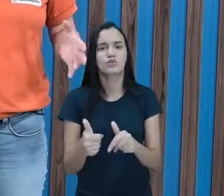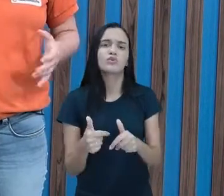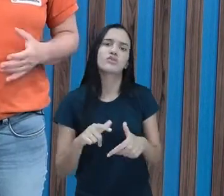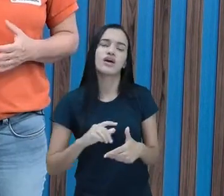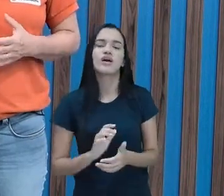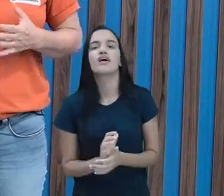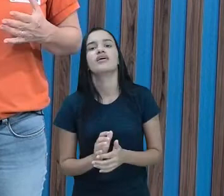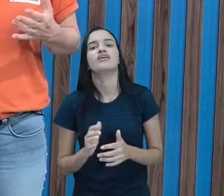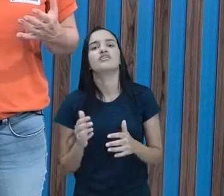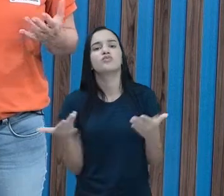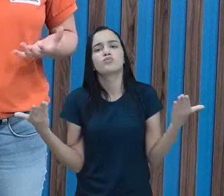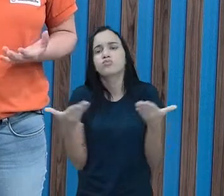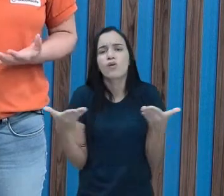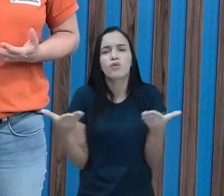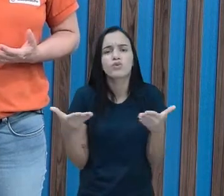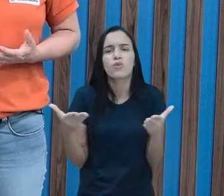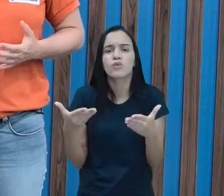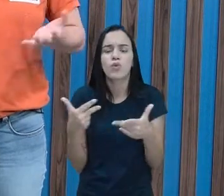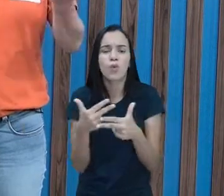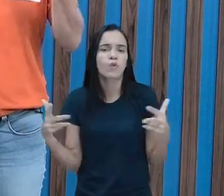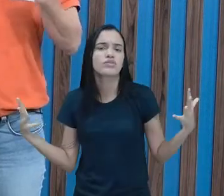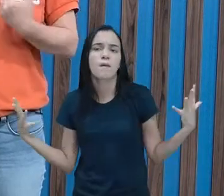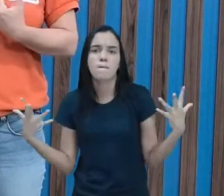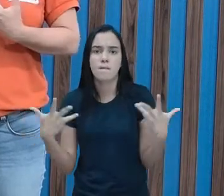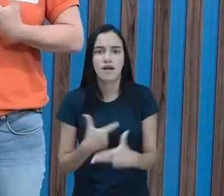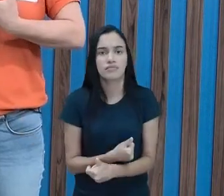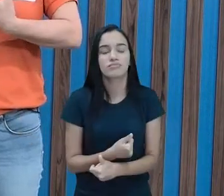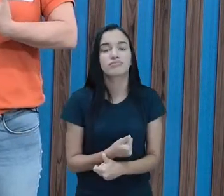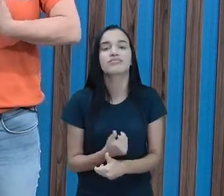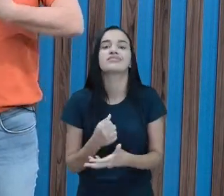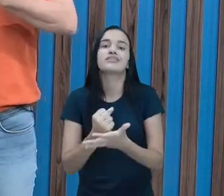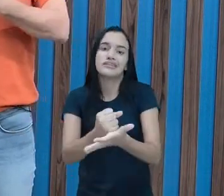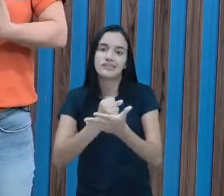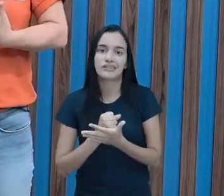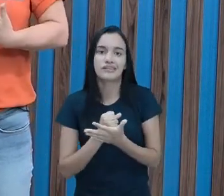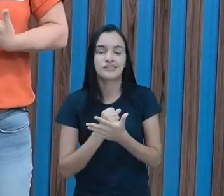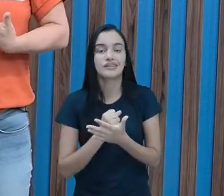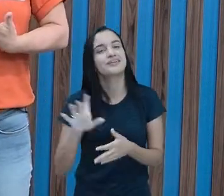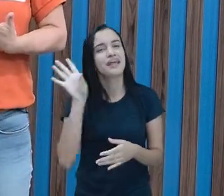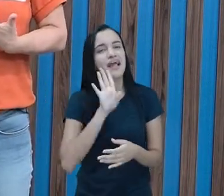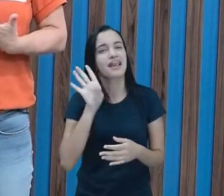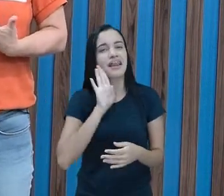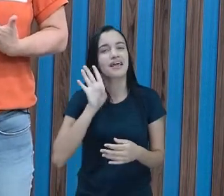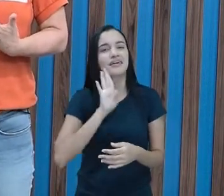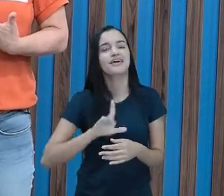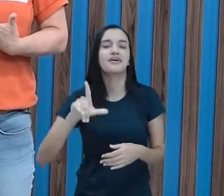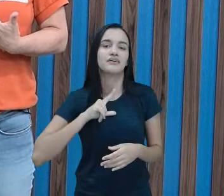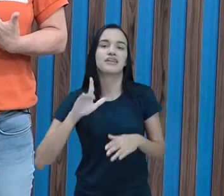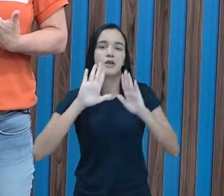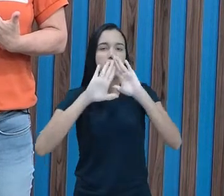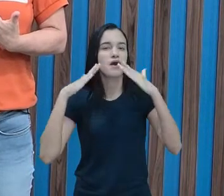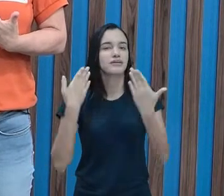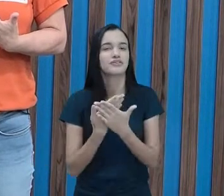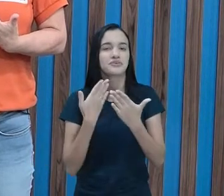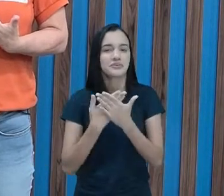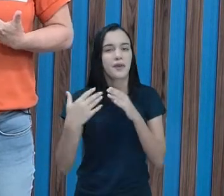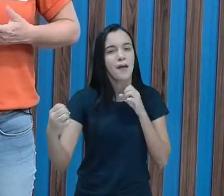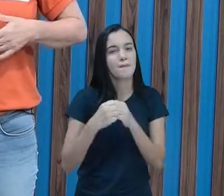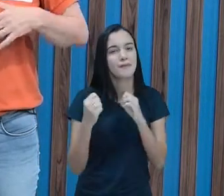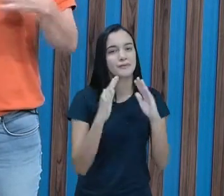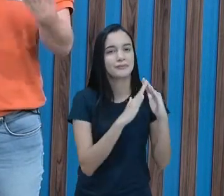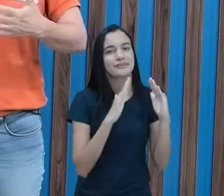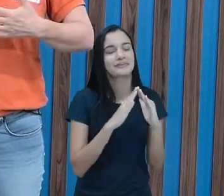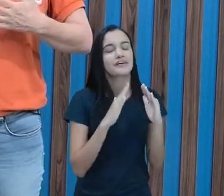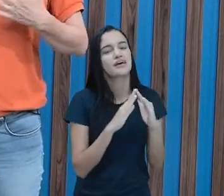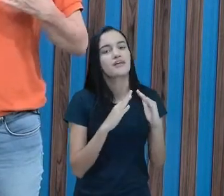modernidade, com todas essas coisas maravilhosas que nos servem, né, e ajudam, é muito legal a gente ter uma escola perto de casa, não é verdade? Que a